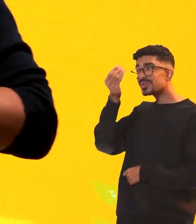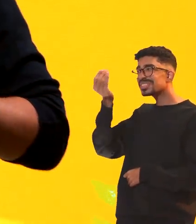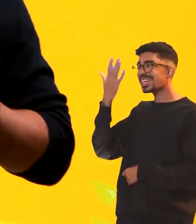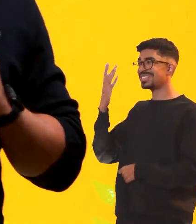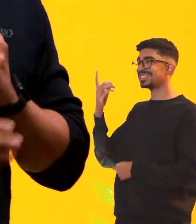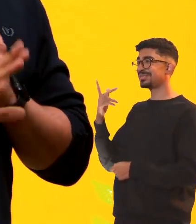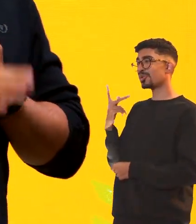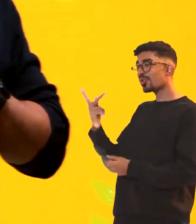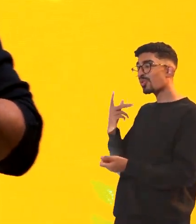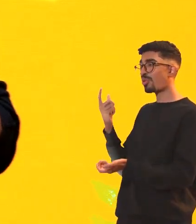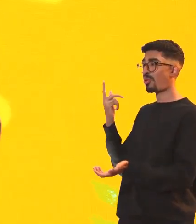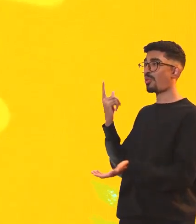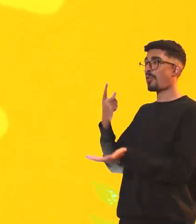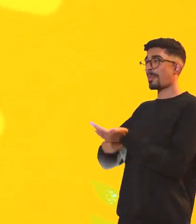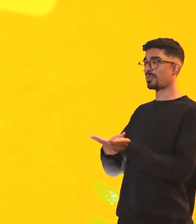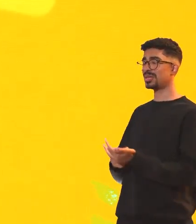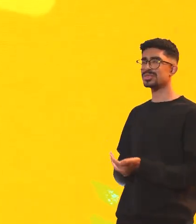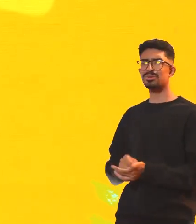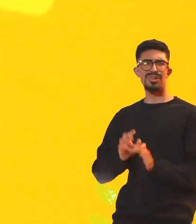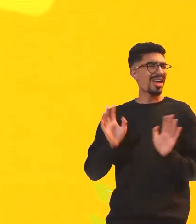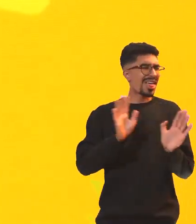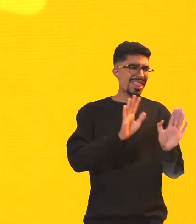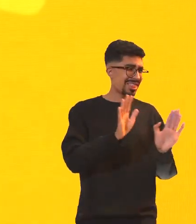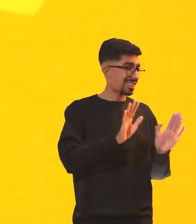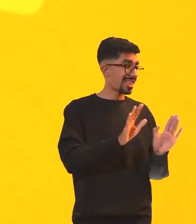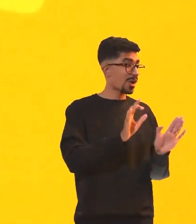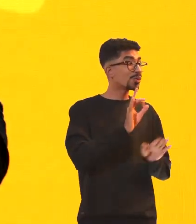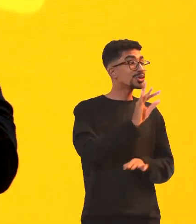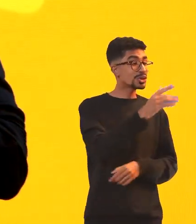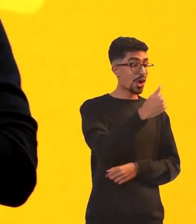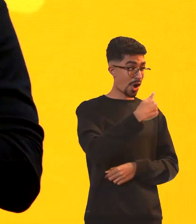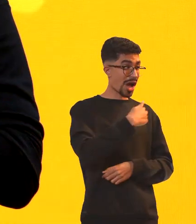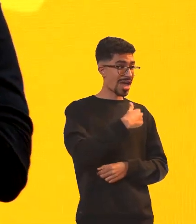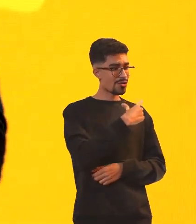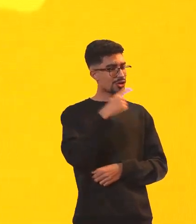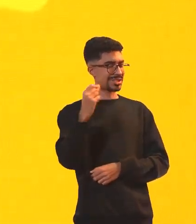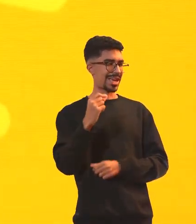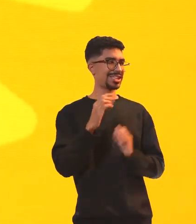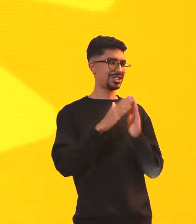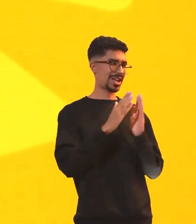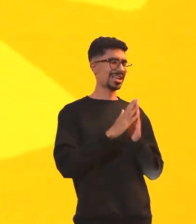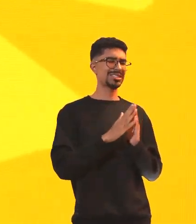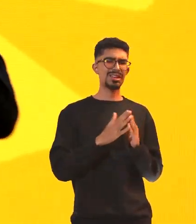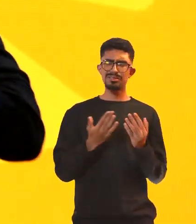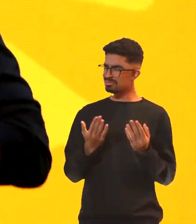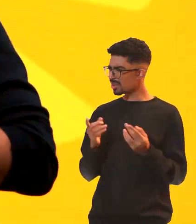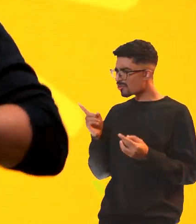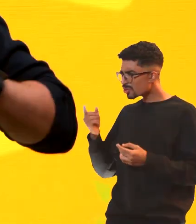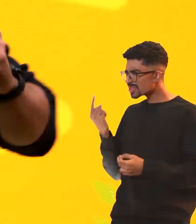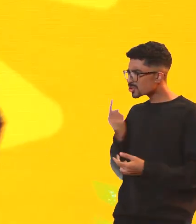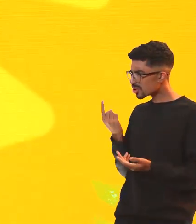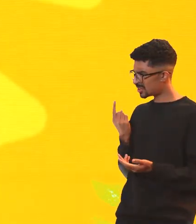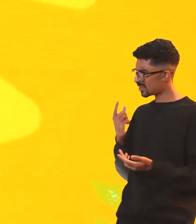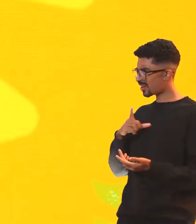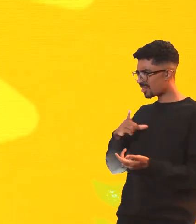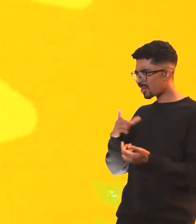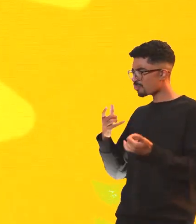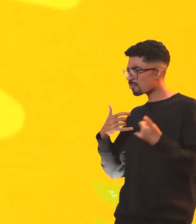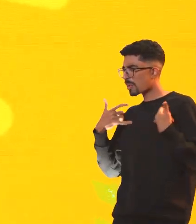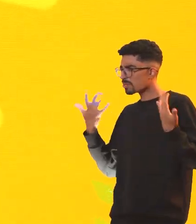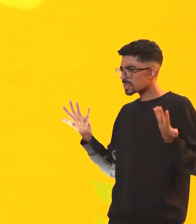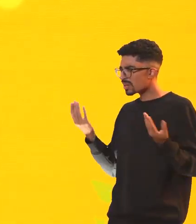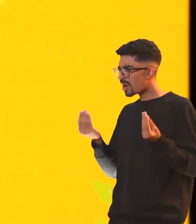perdoe. E ela, não, fica tranquilo, só eu mesmo que vou sair. Você não tinha me contado, você tem alguma festa, algum